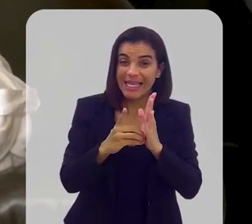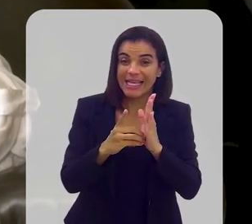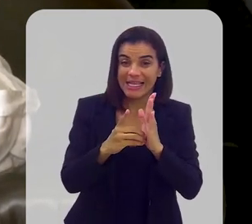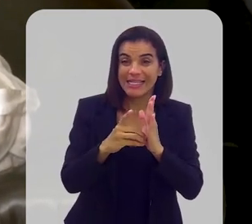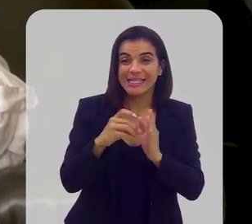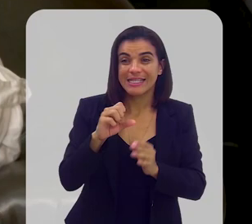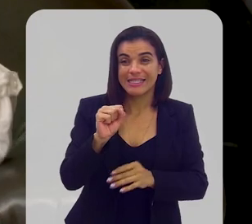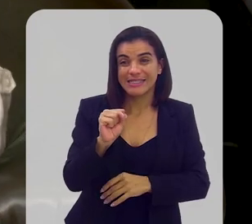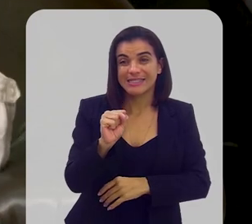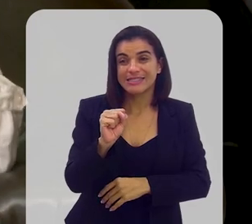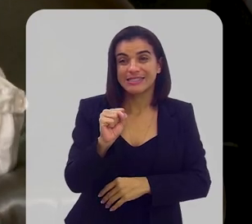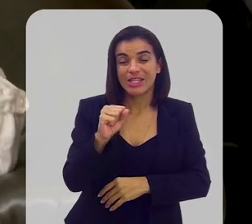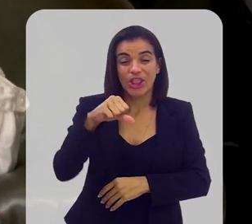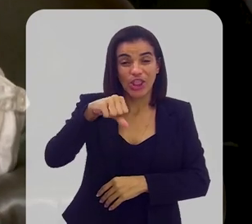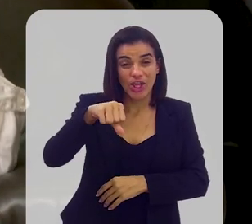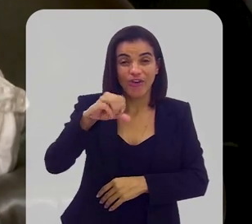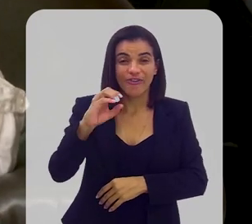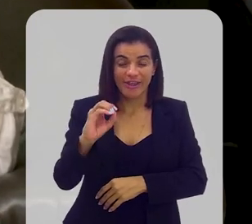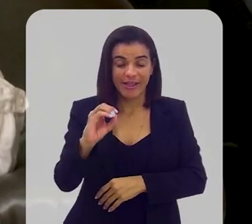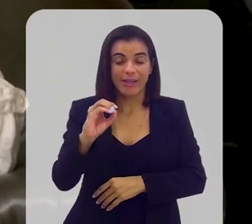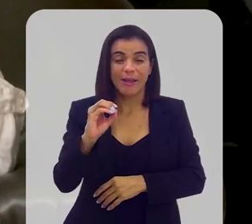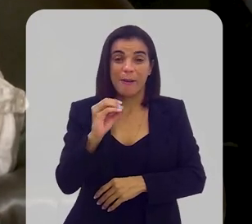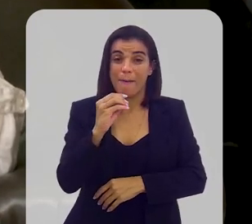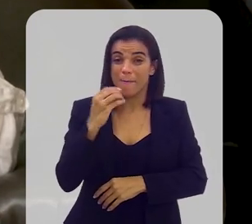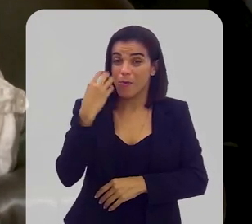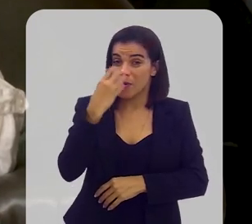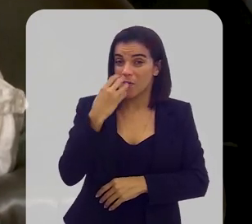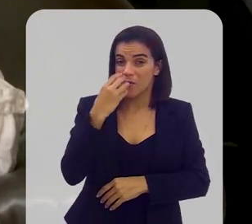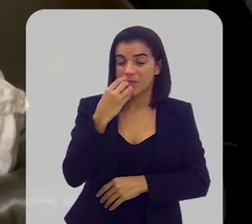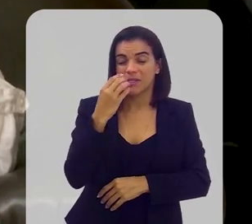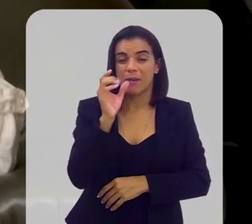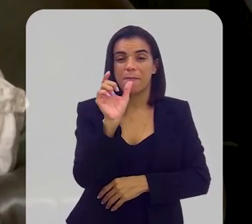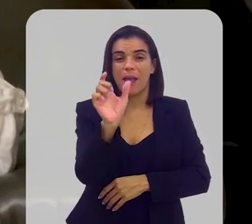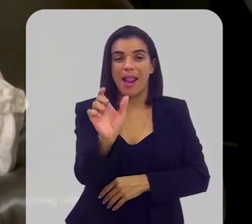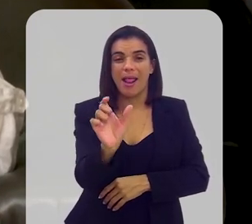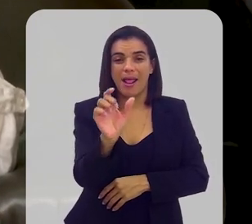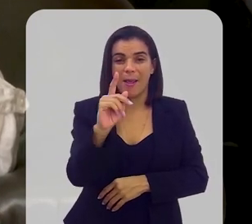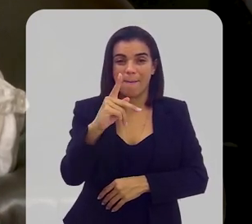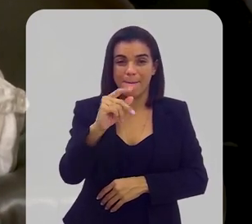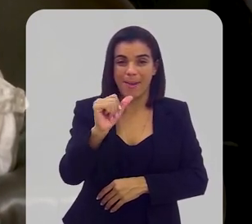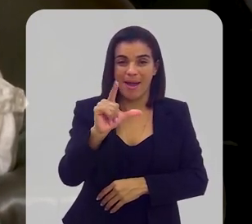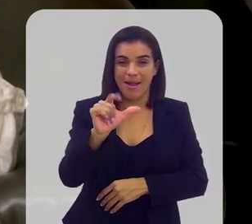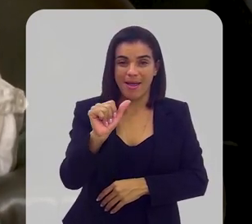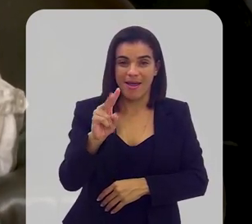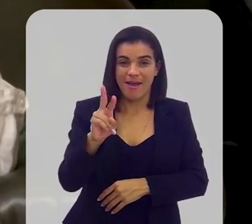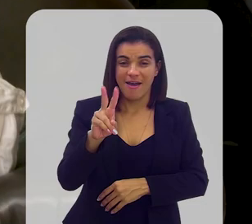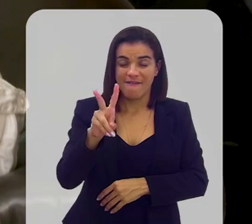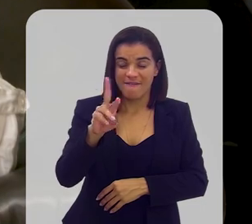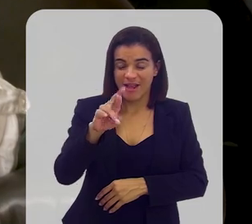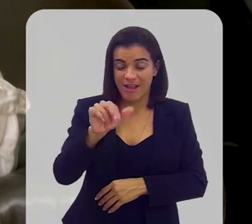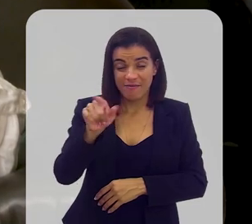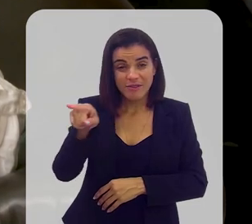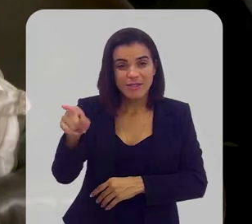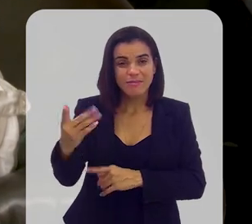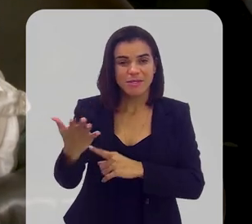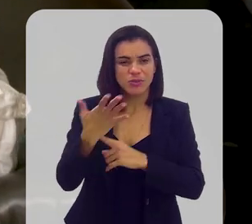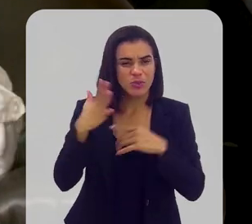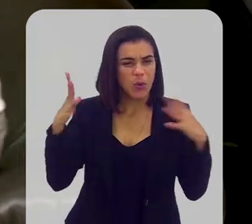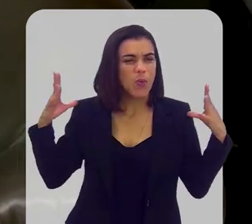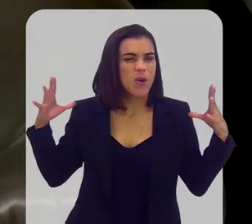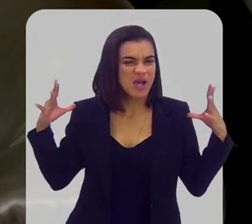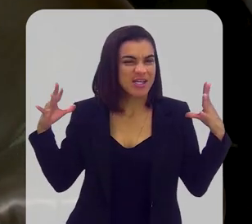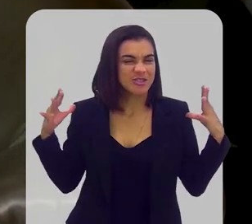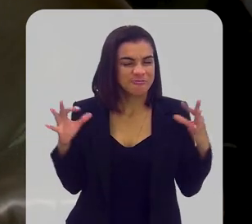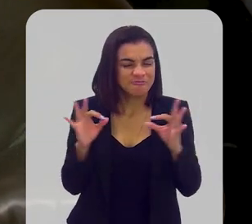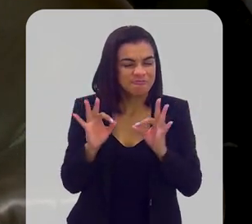bem disse, na década de 90, Palavras, que foi a música que estourou, né? E você foi um dos anjos. Eu sempre